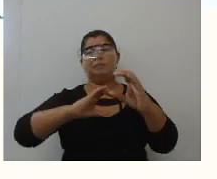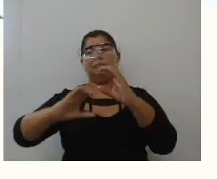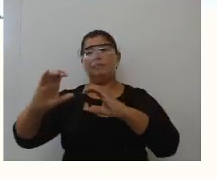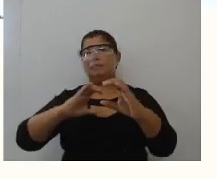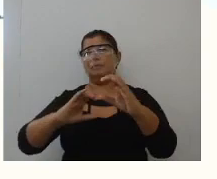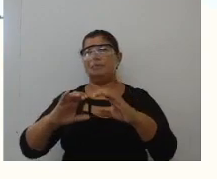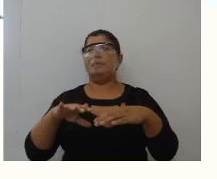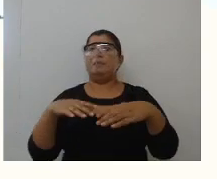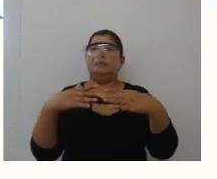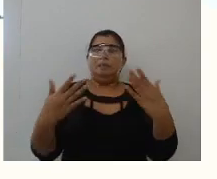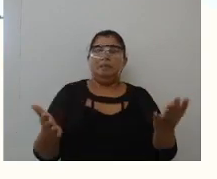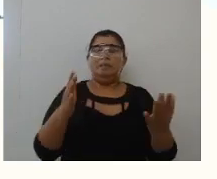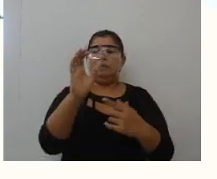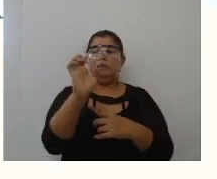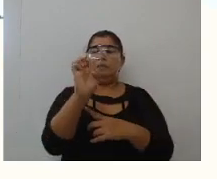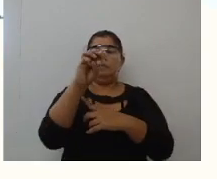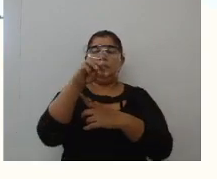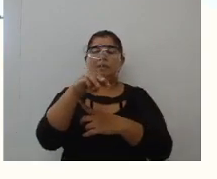o embora,